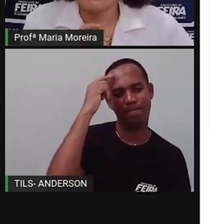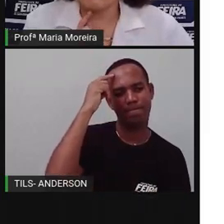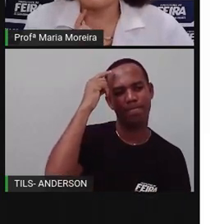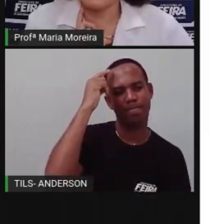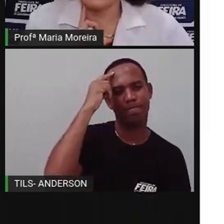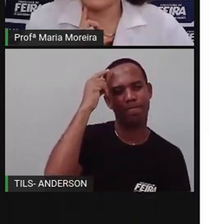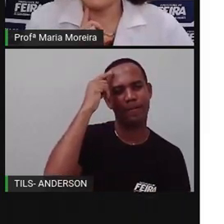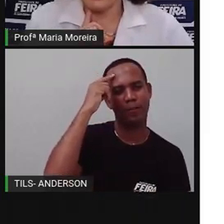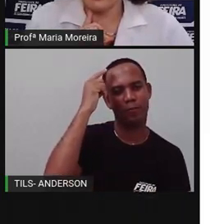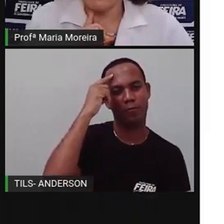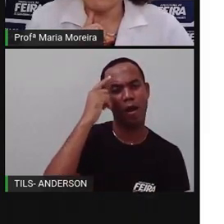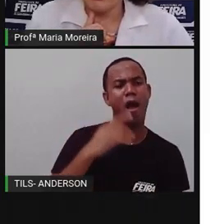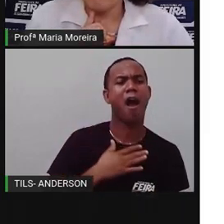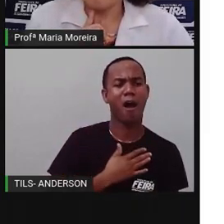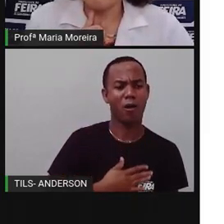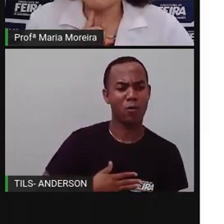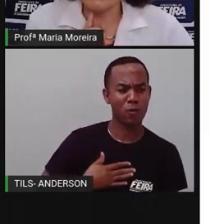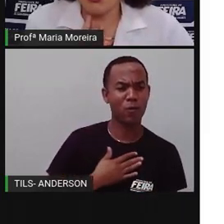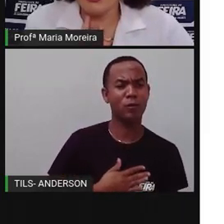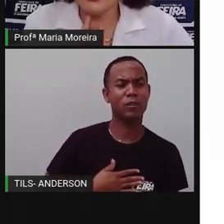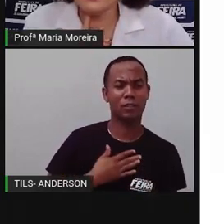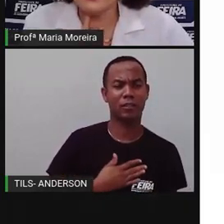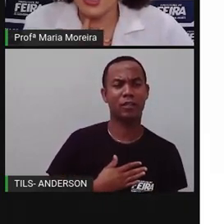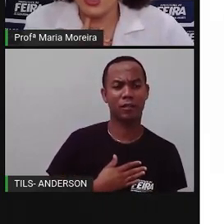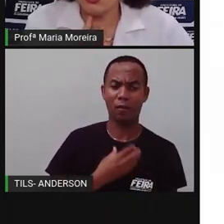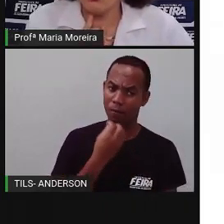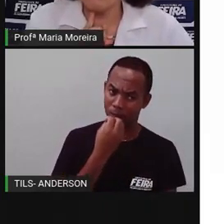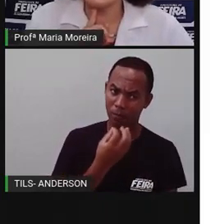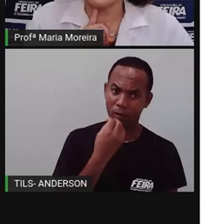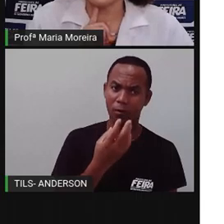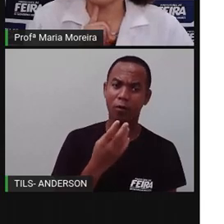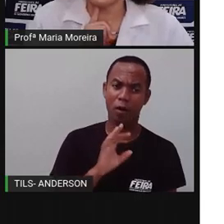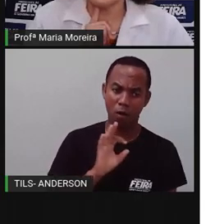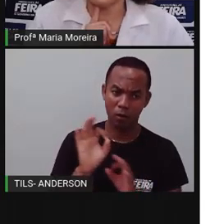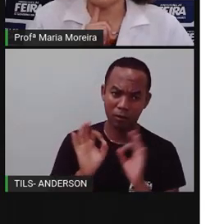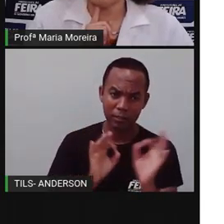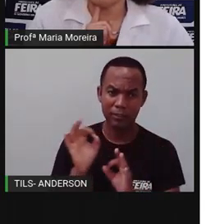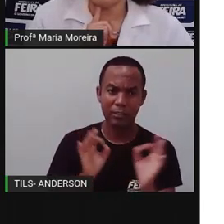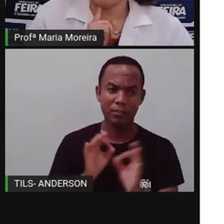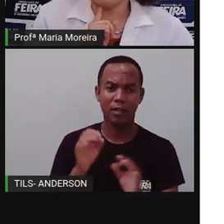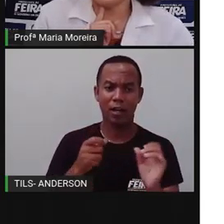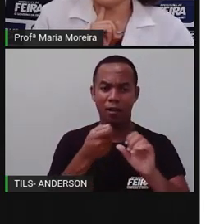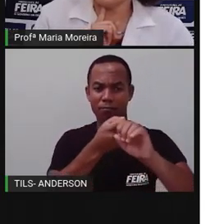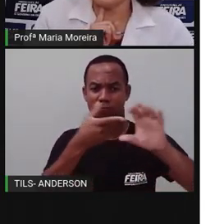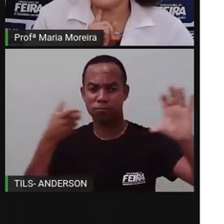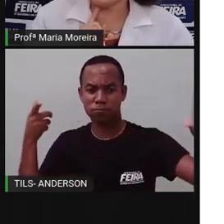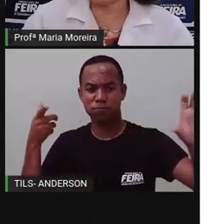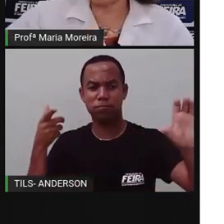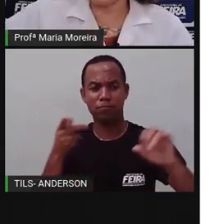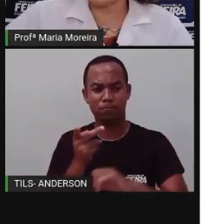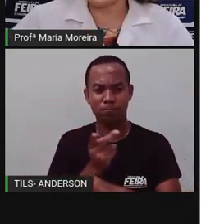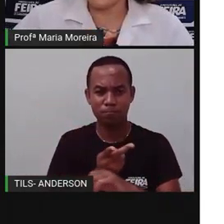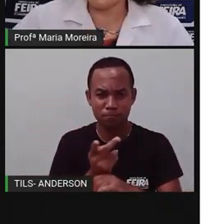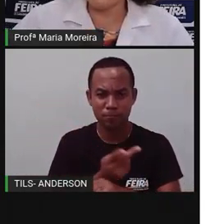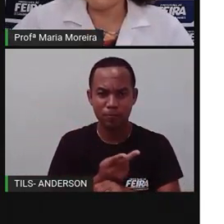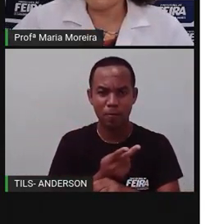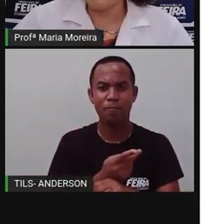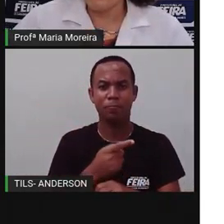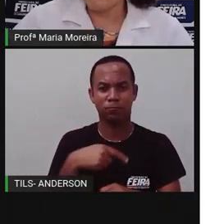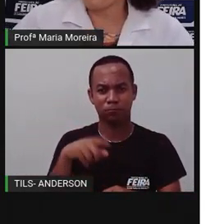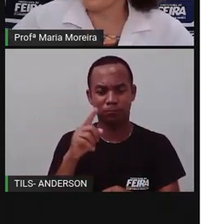Abdu, gostei da ideia. Vamos organizar logo essa caçada. Olha só, será que isso vai dar